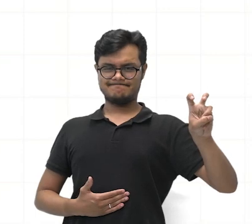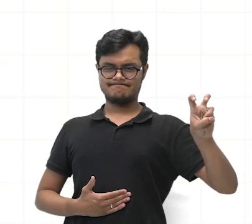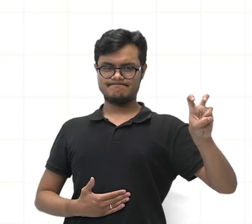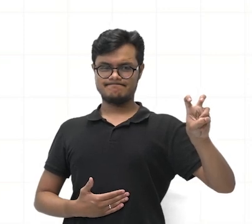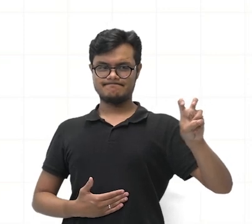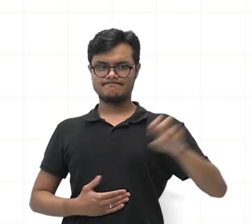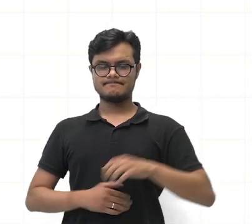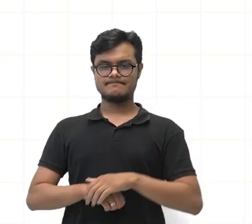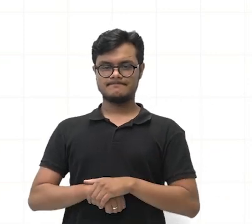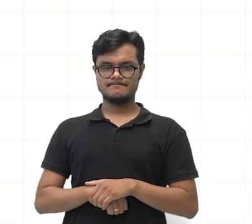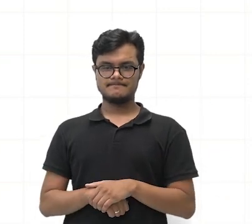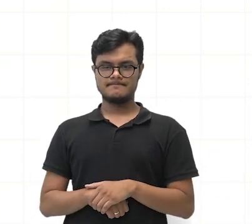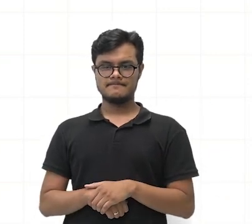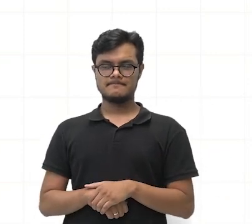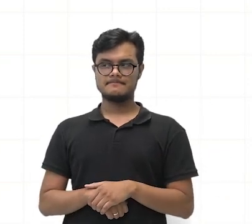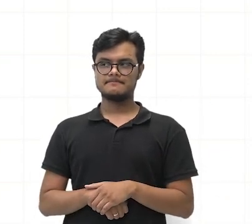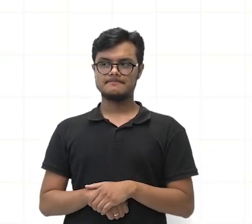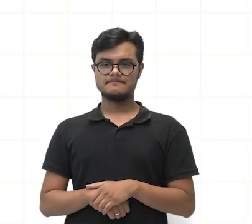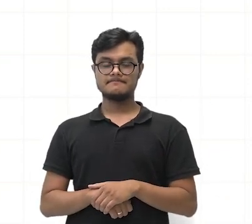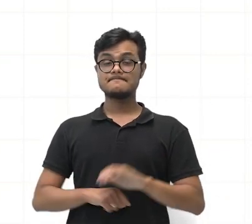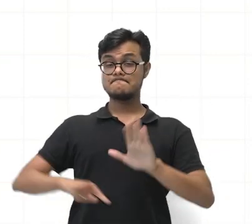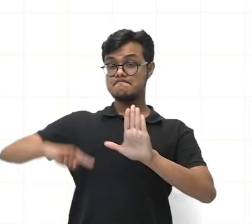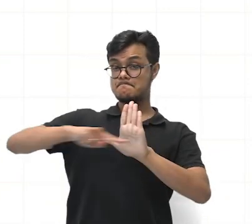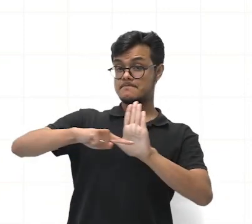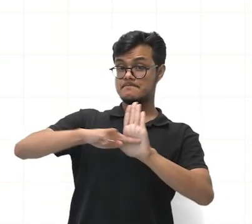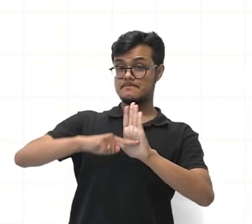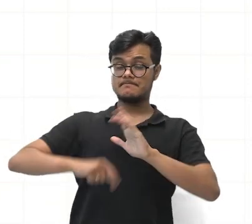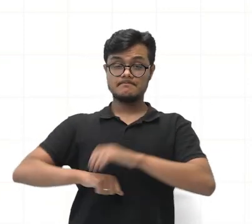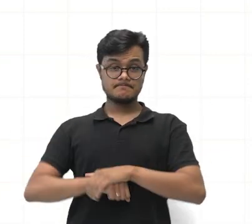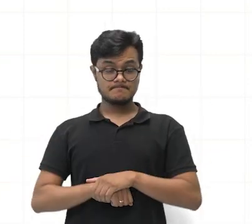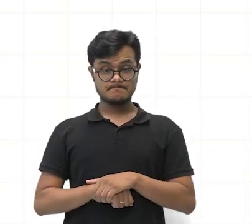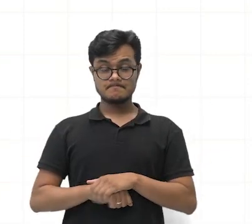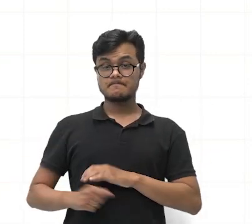1,85 metros, vou botar aqui a unidade, tá bom? Menos